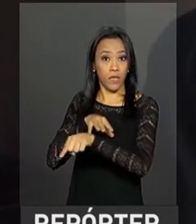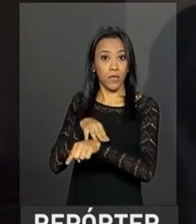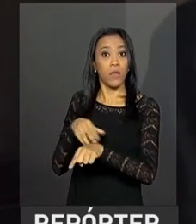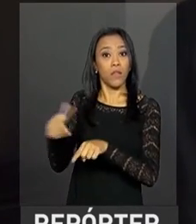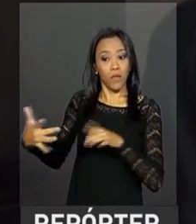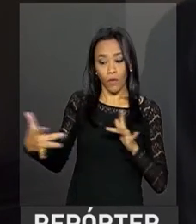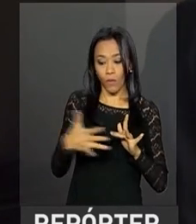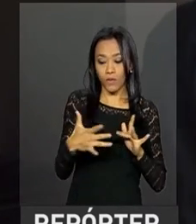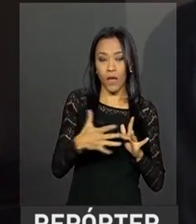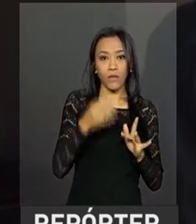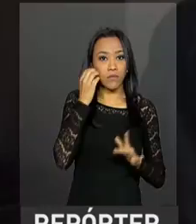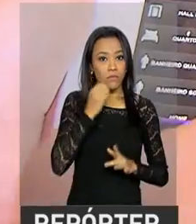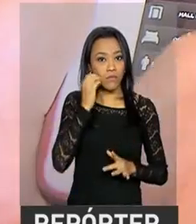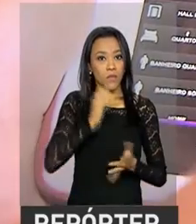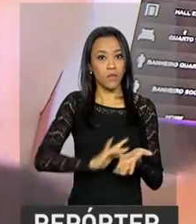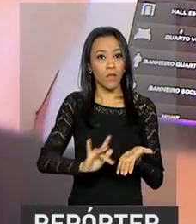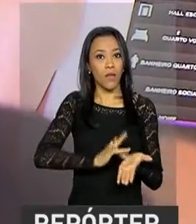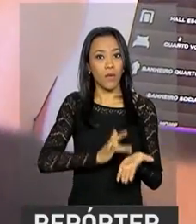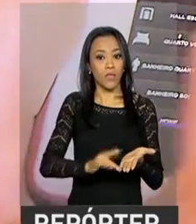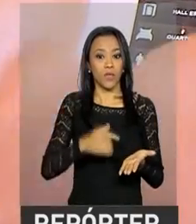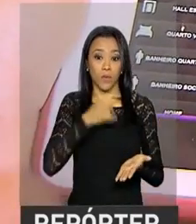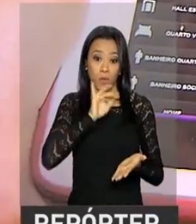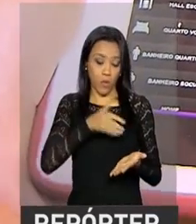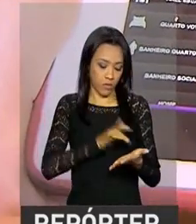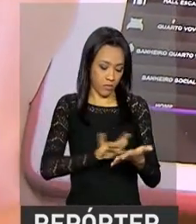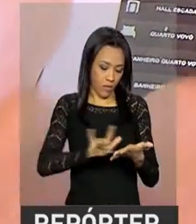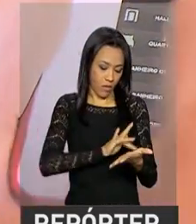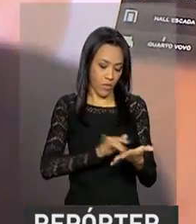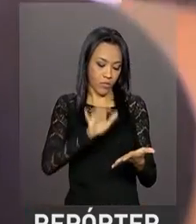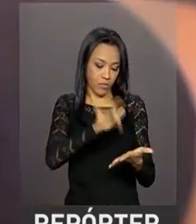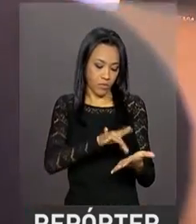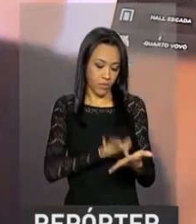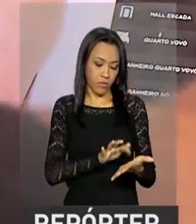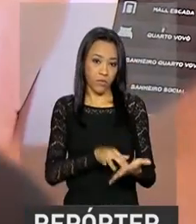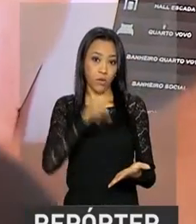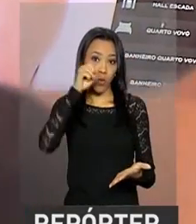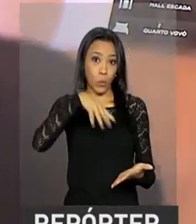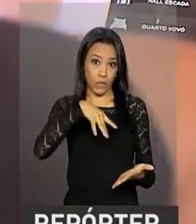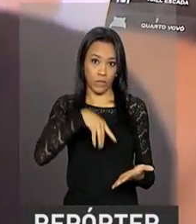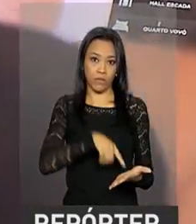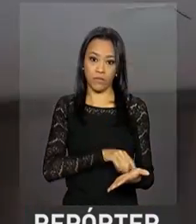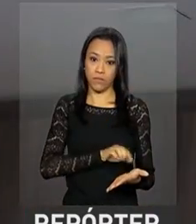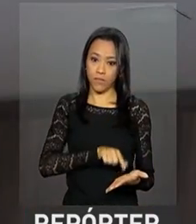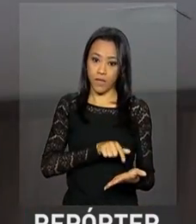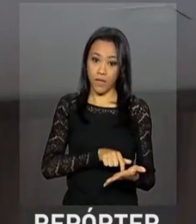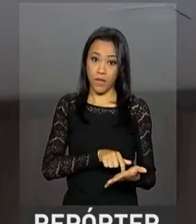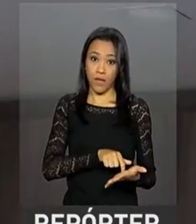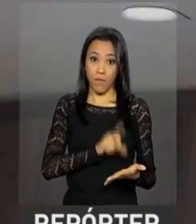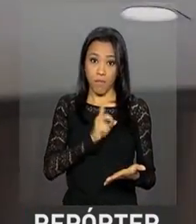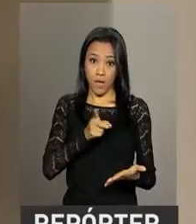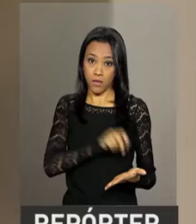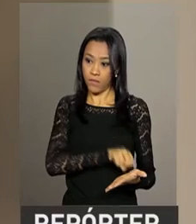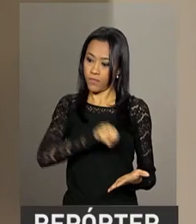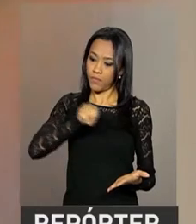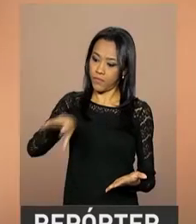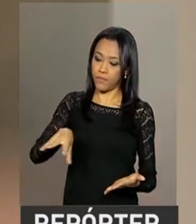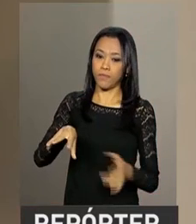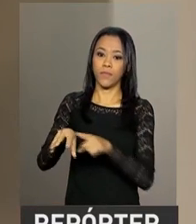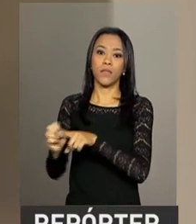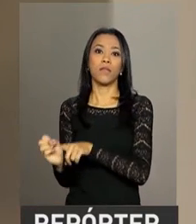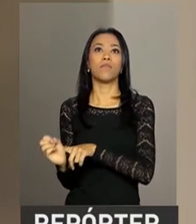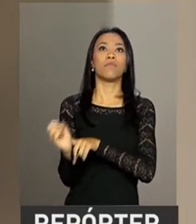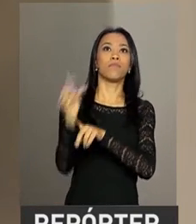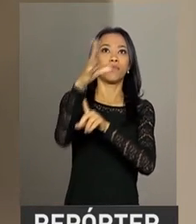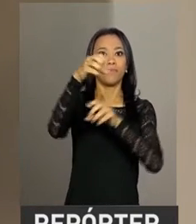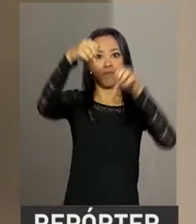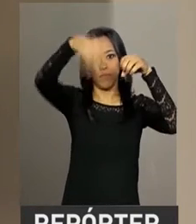smartphone ou tablet sem fio quando eu mando aqui um comando de ligar luz esse comando ele está indo para a central e da